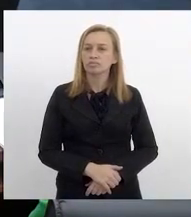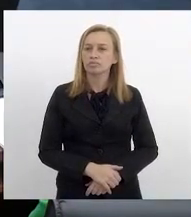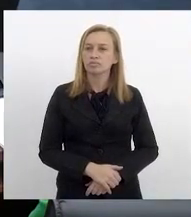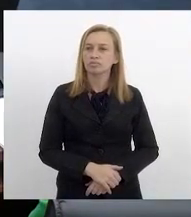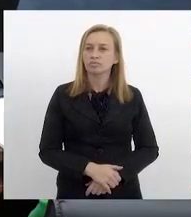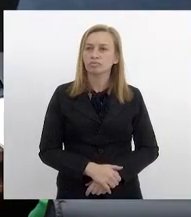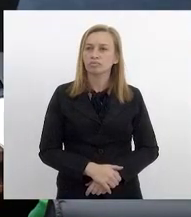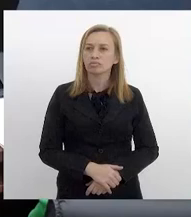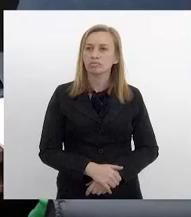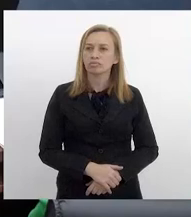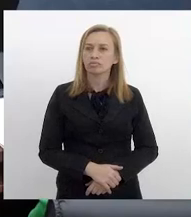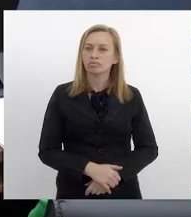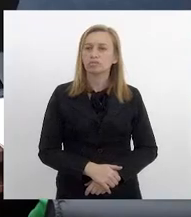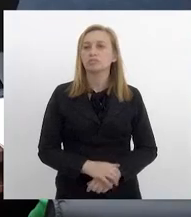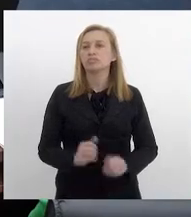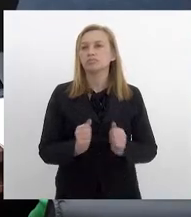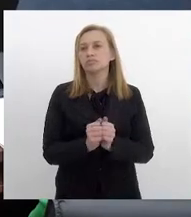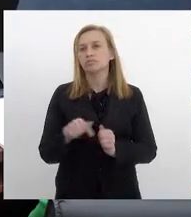Fique aqui, Márcio.